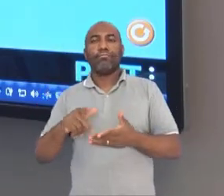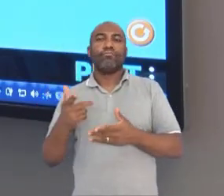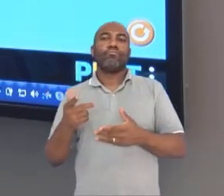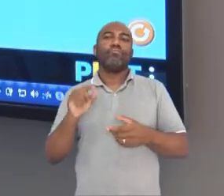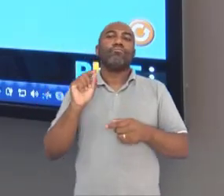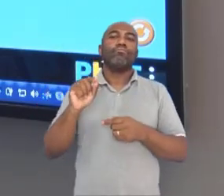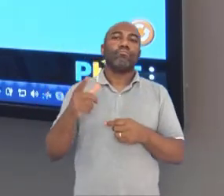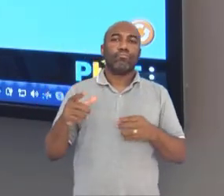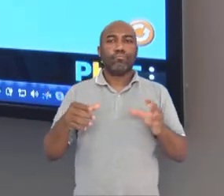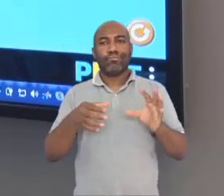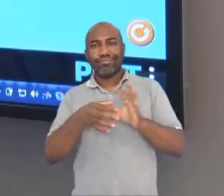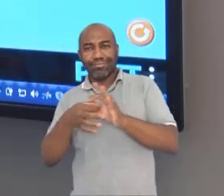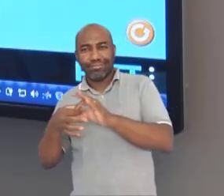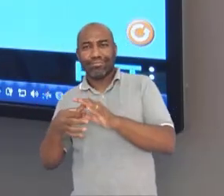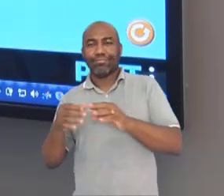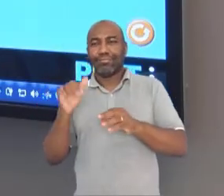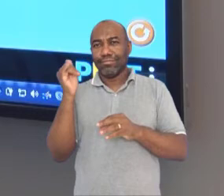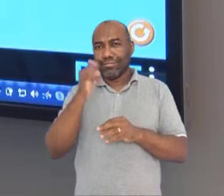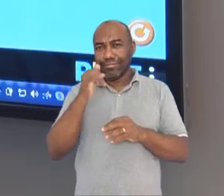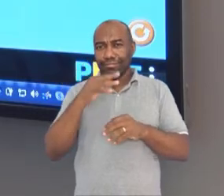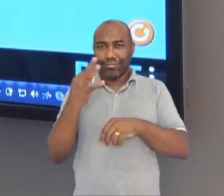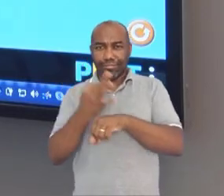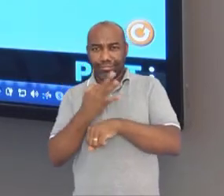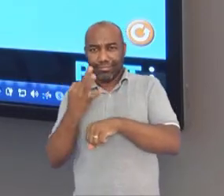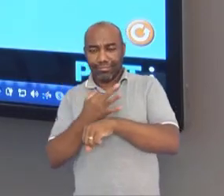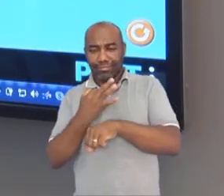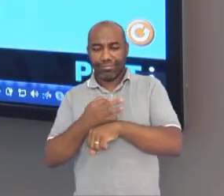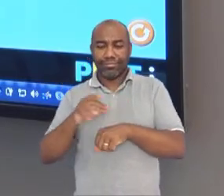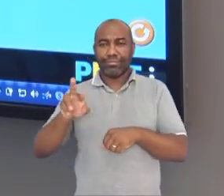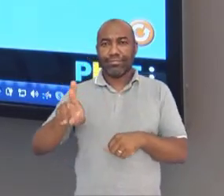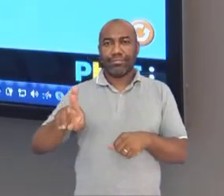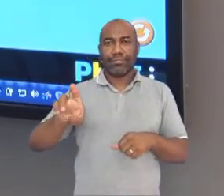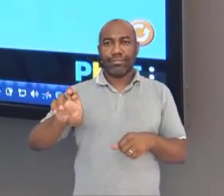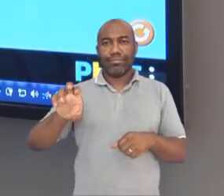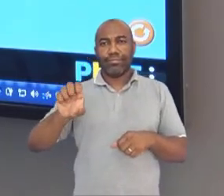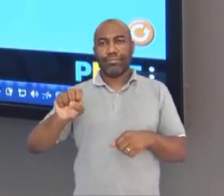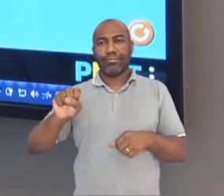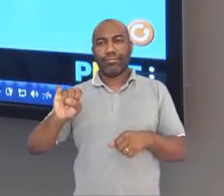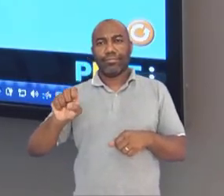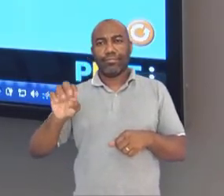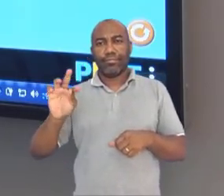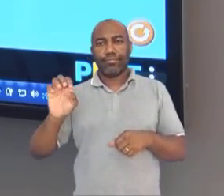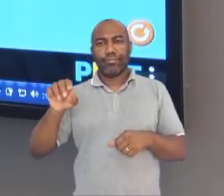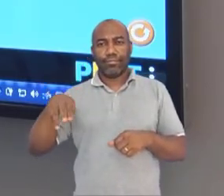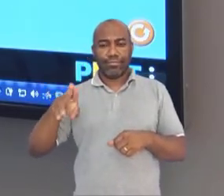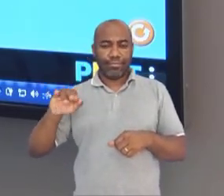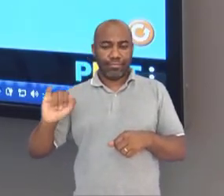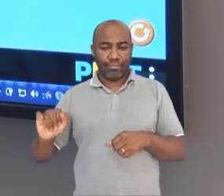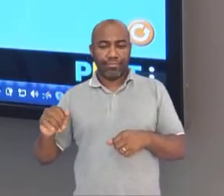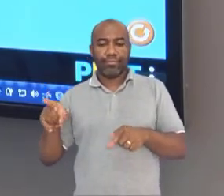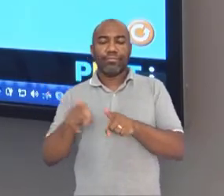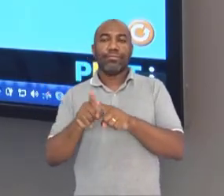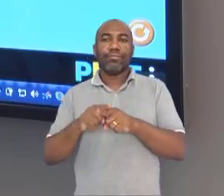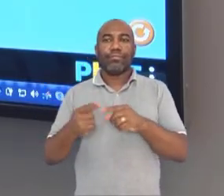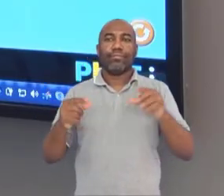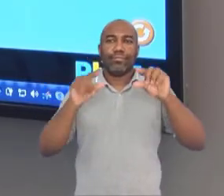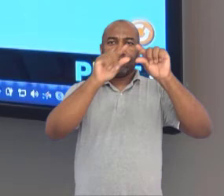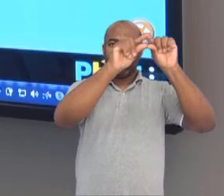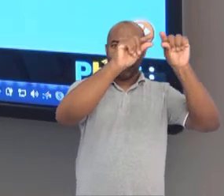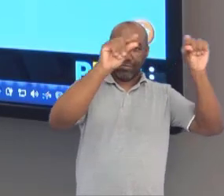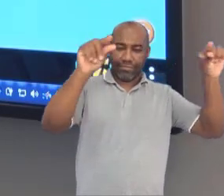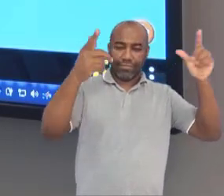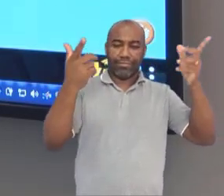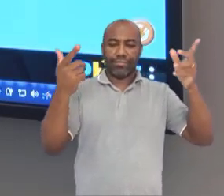os componentes da resistência, que é o fio, o comprimento do fio, a espessura do